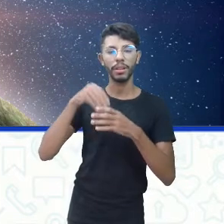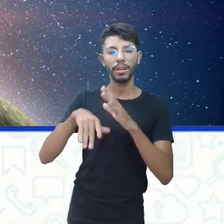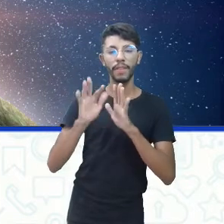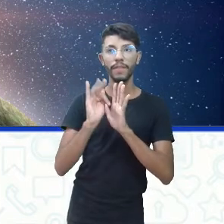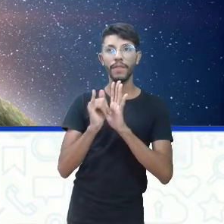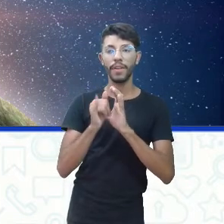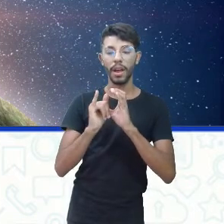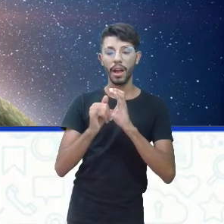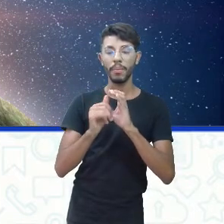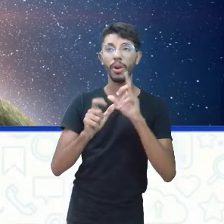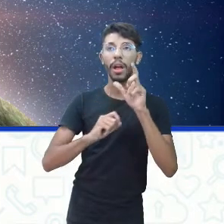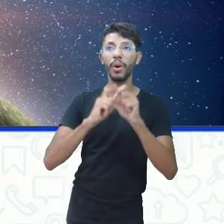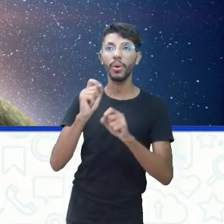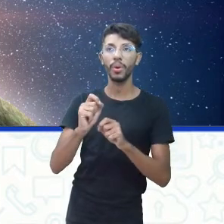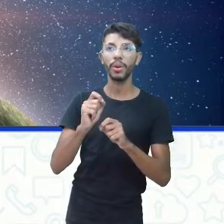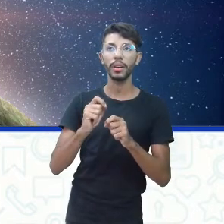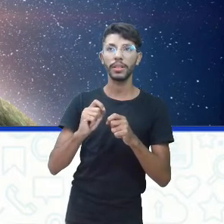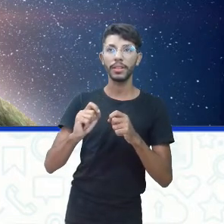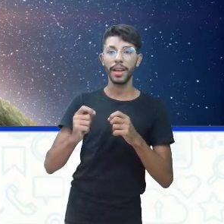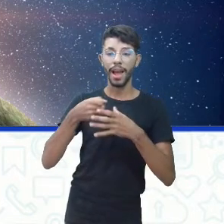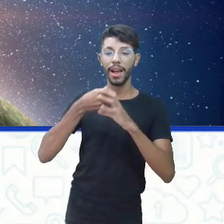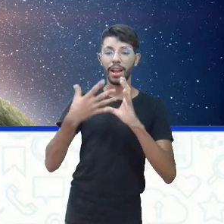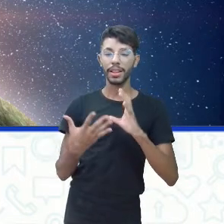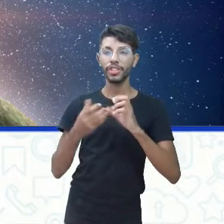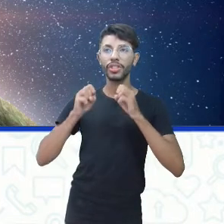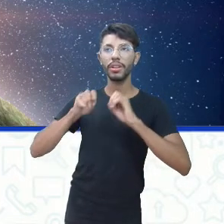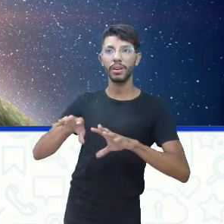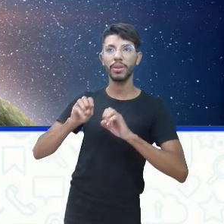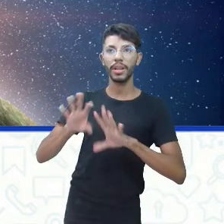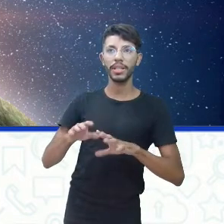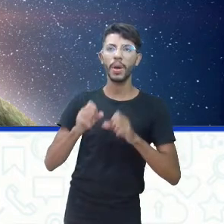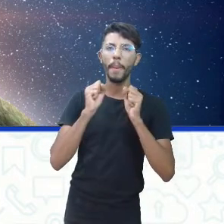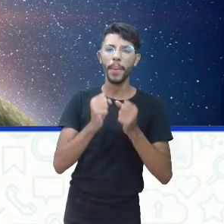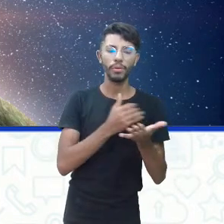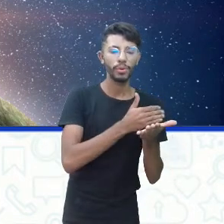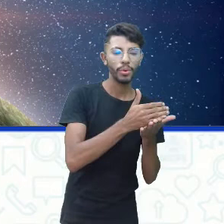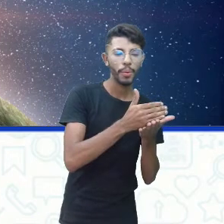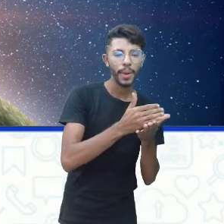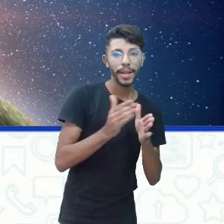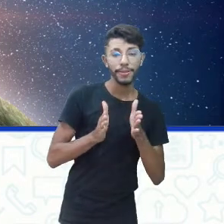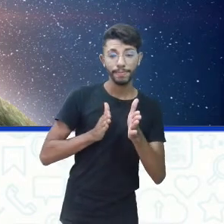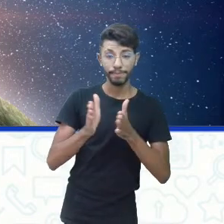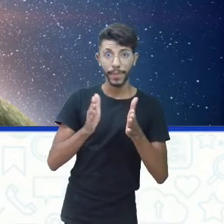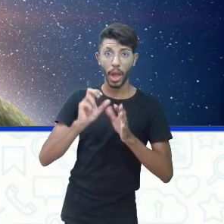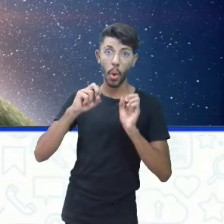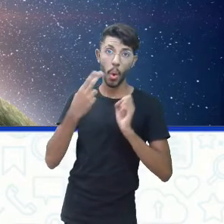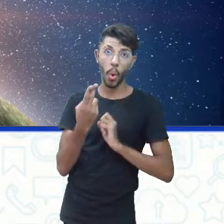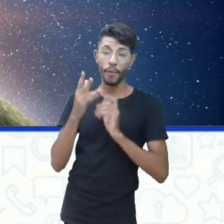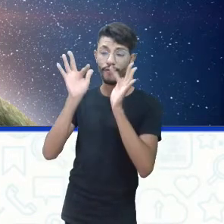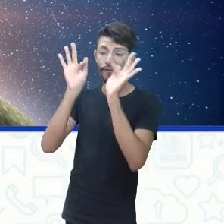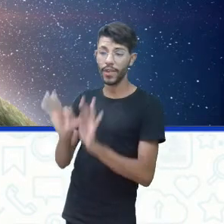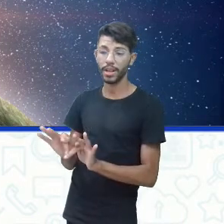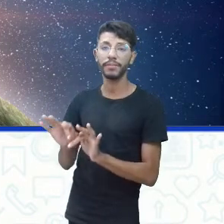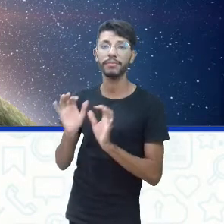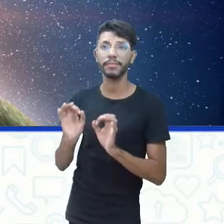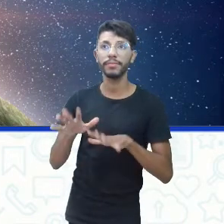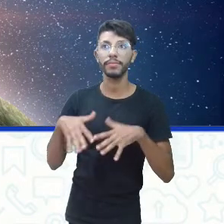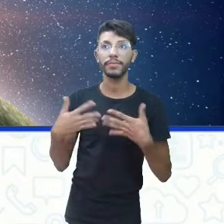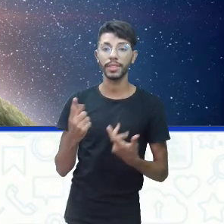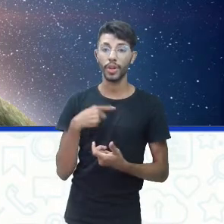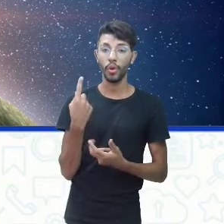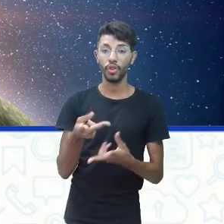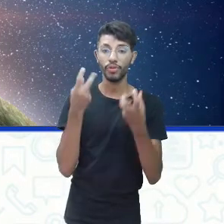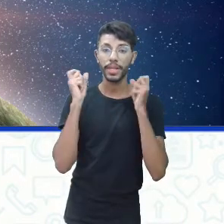caráter educacional, seja no começo, no meio ou no fim. E aí nós vemos uma